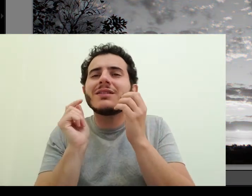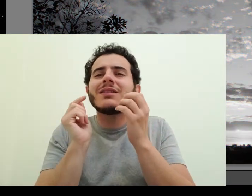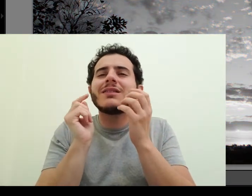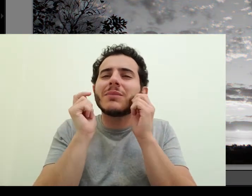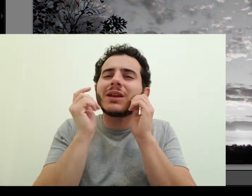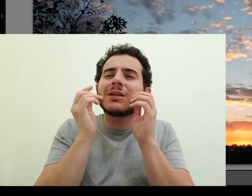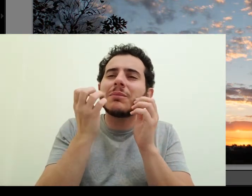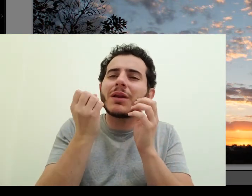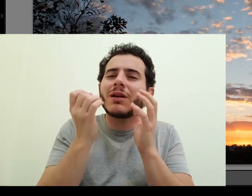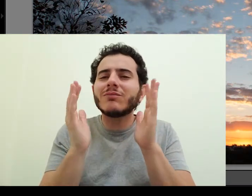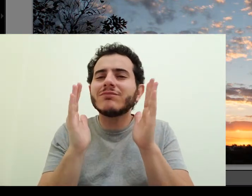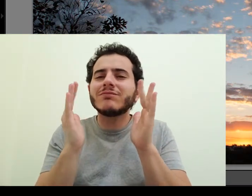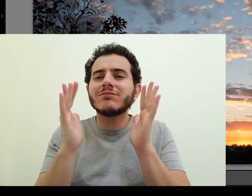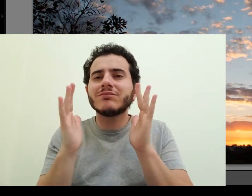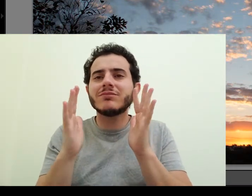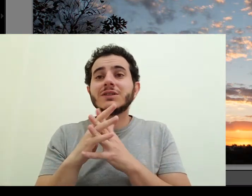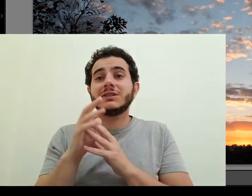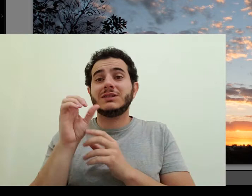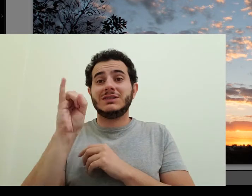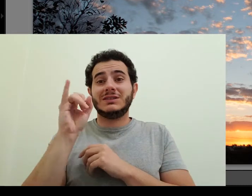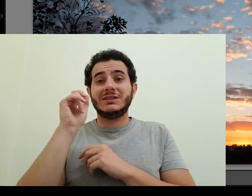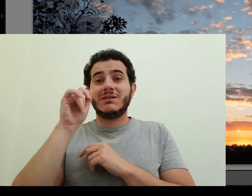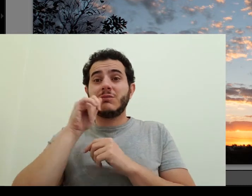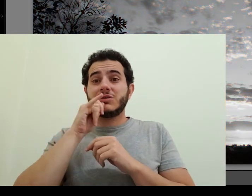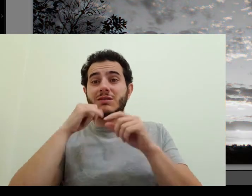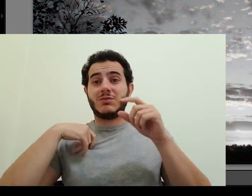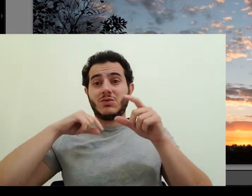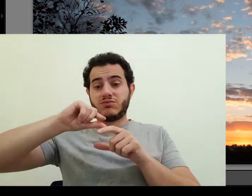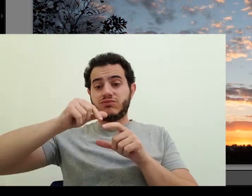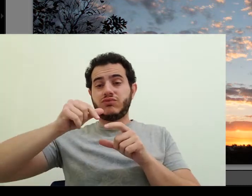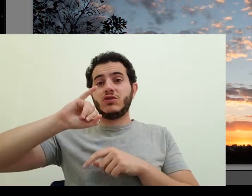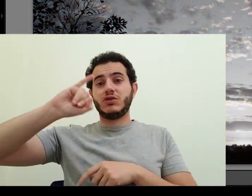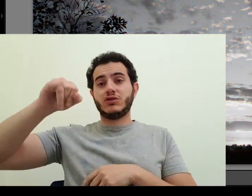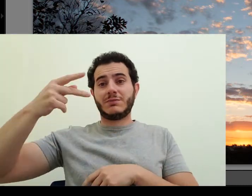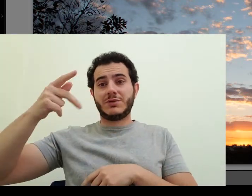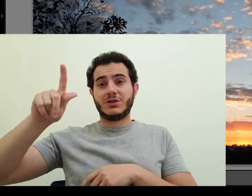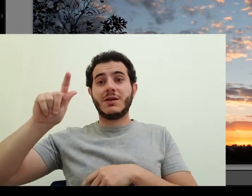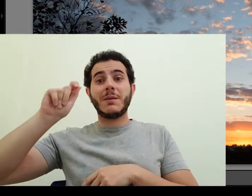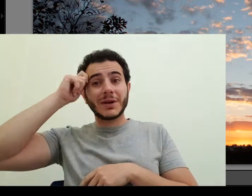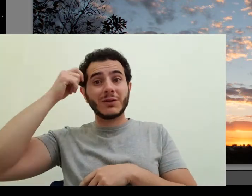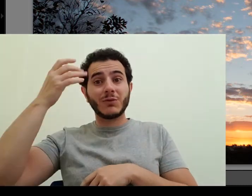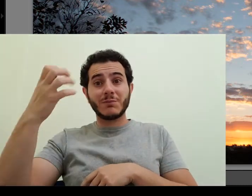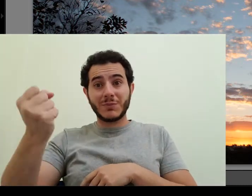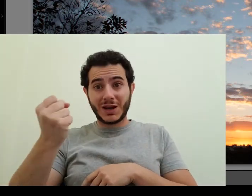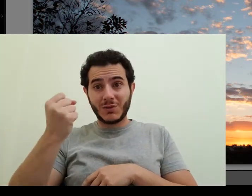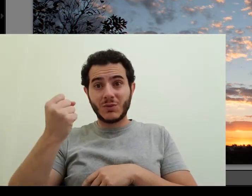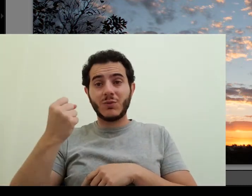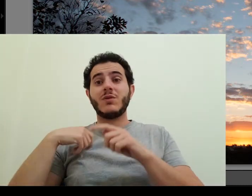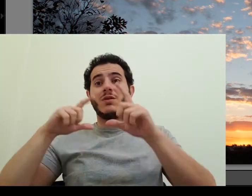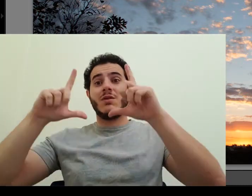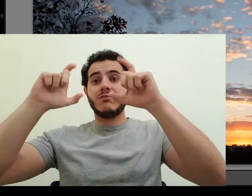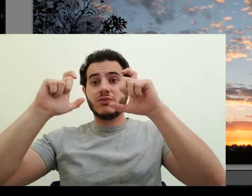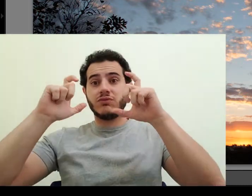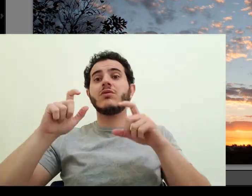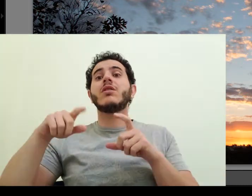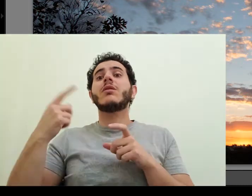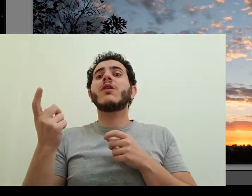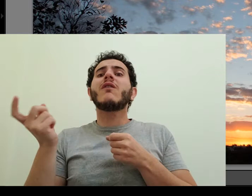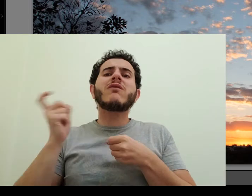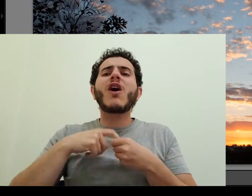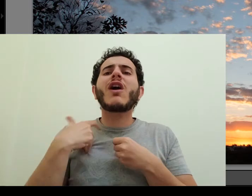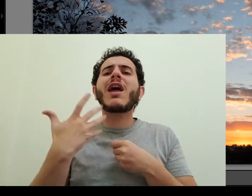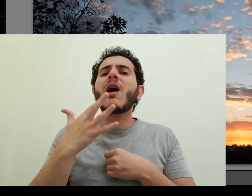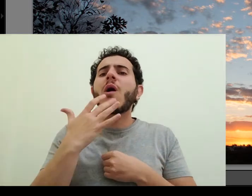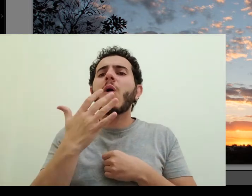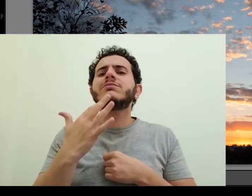monocromático. Se eu tivesse feito a foto preto e branco, eu não conseguiria em JPEG voltar para o colorido. Então essa já é uma grande diferença do Lightroom. Ele